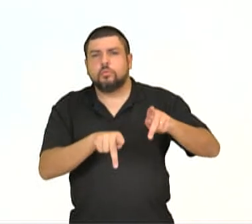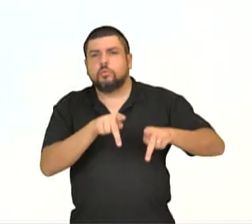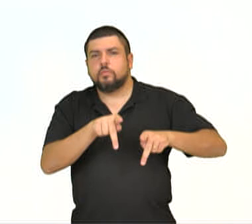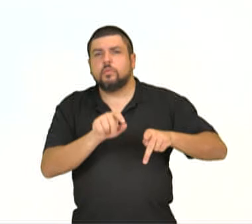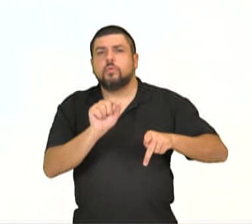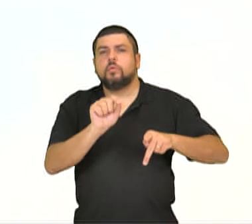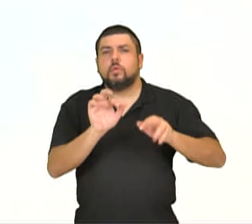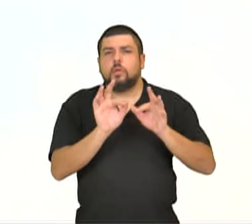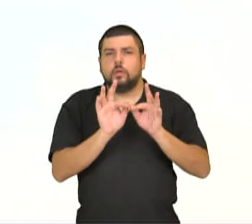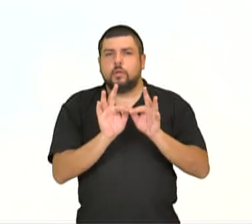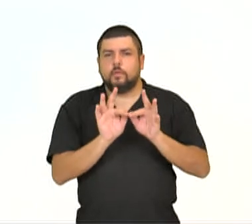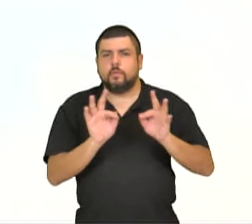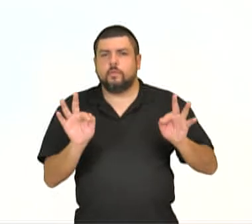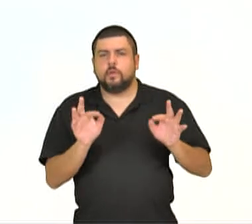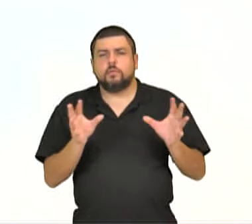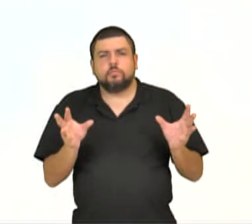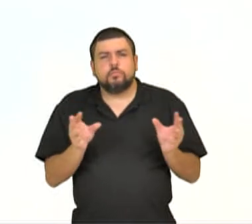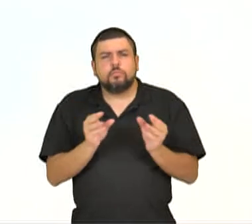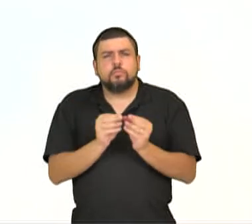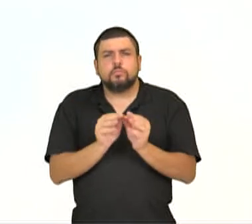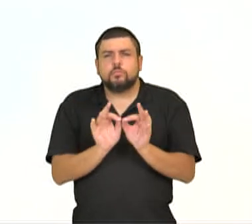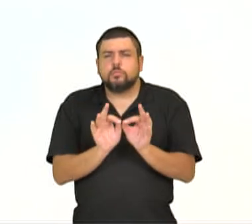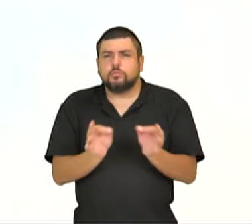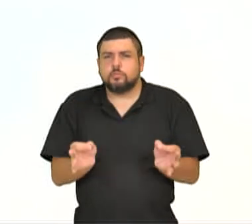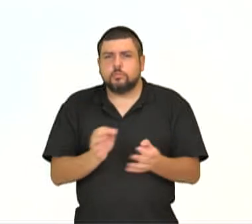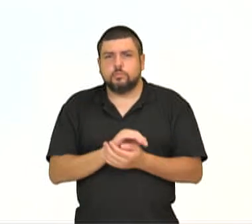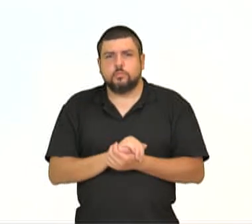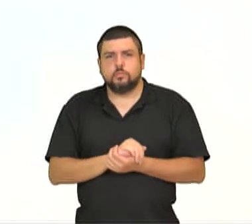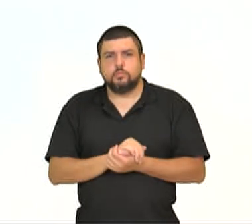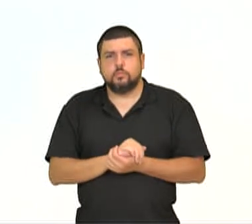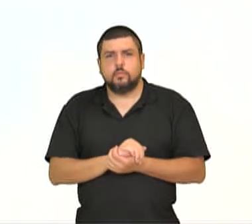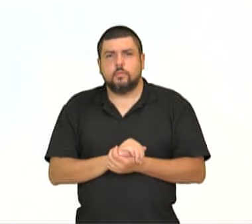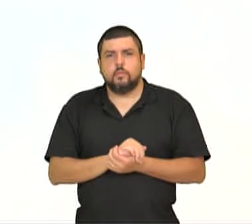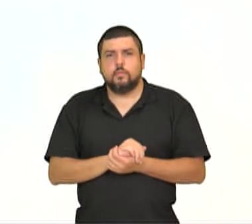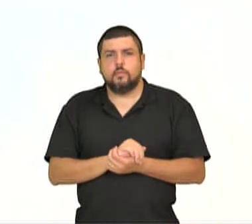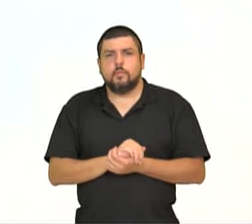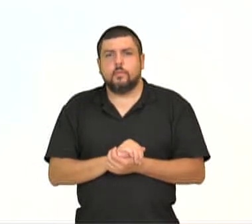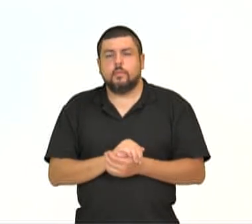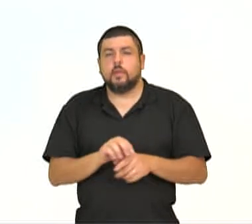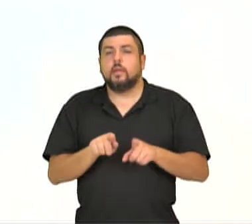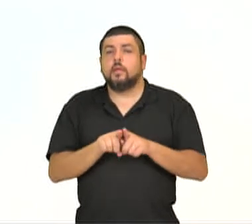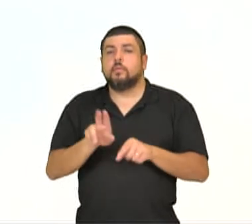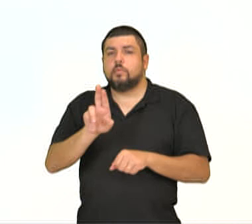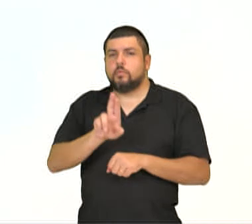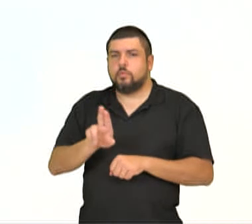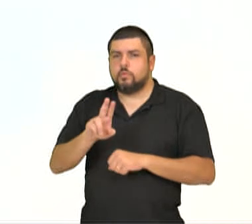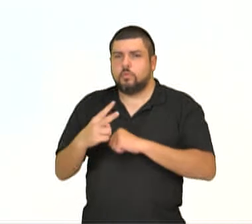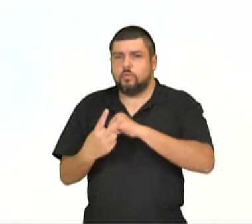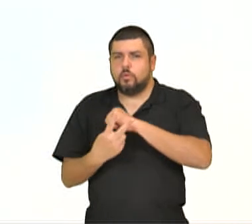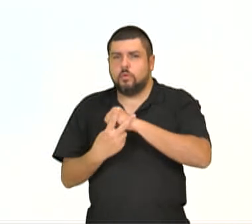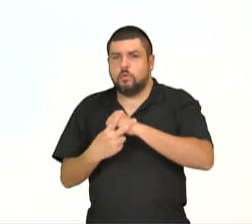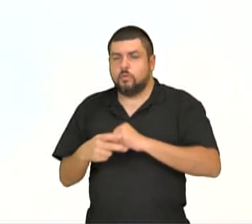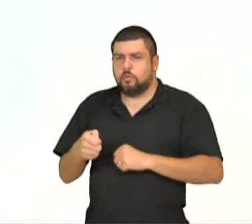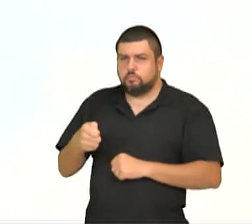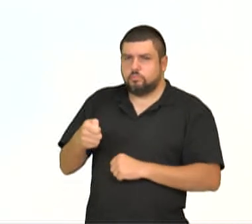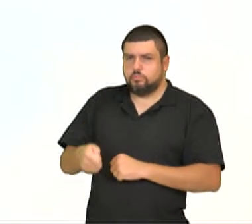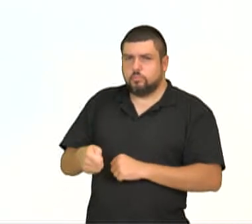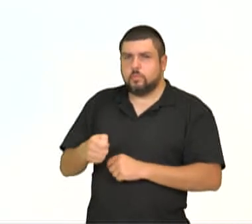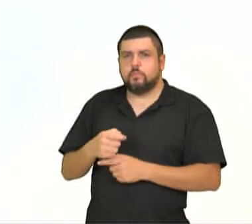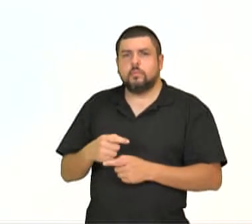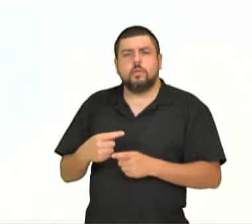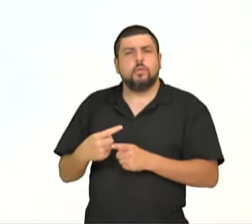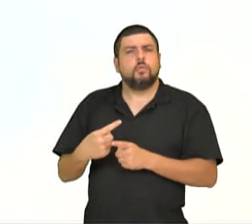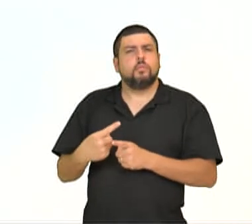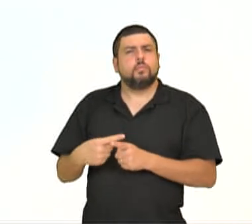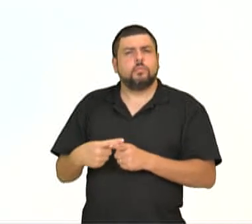são objetivas. O linguístico discursivo, imperativo. Compreendemos para que